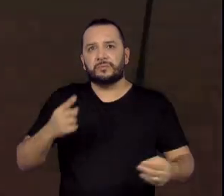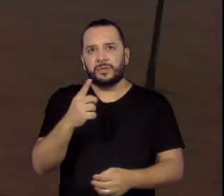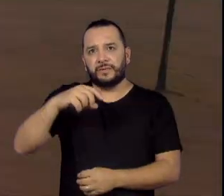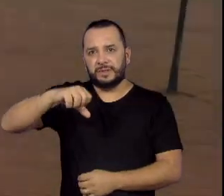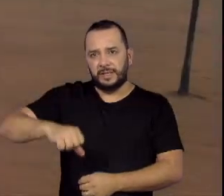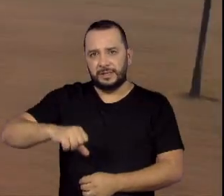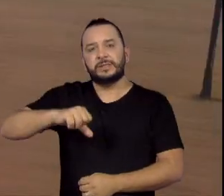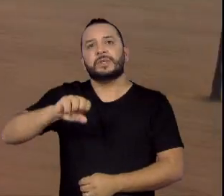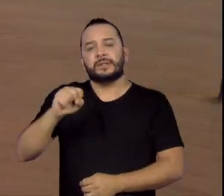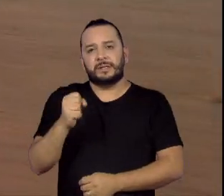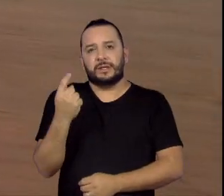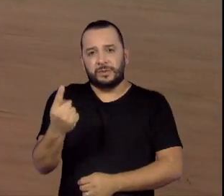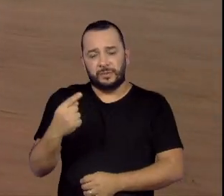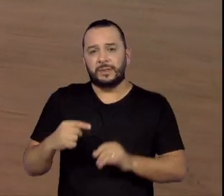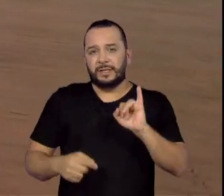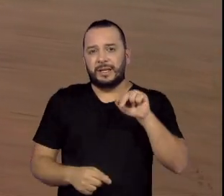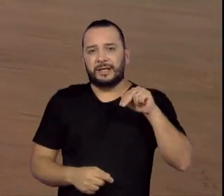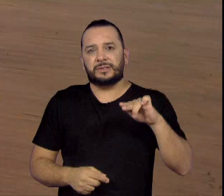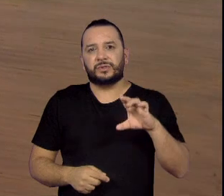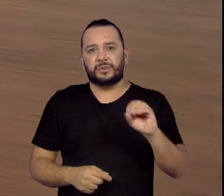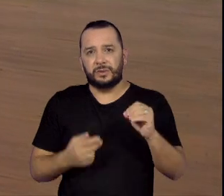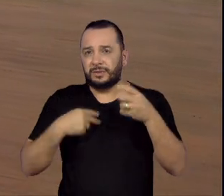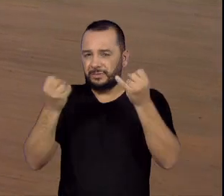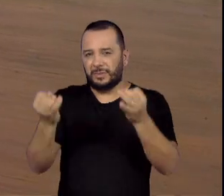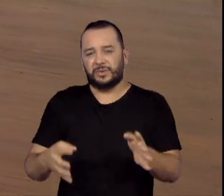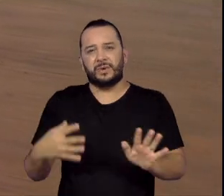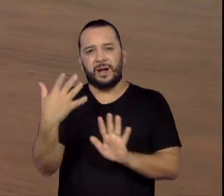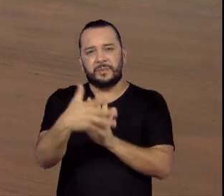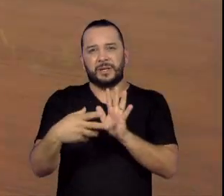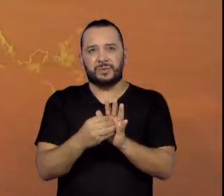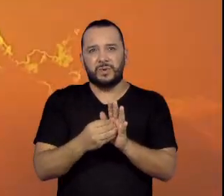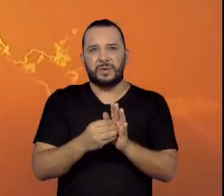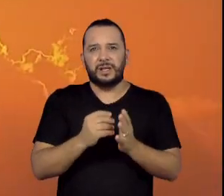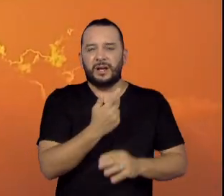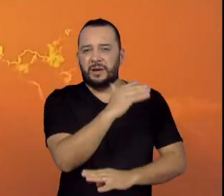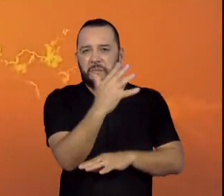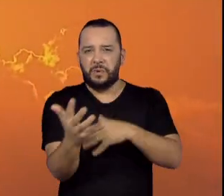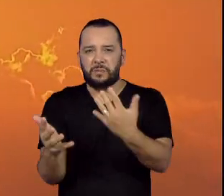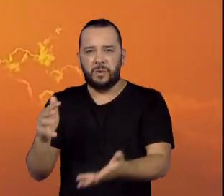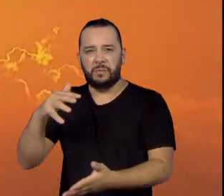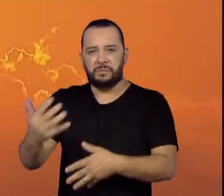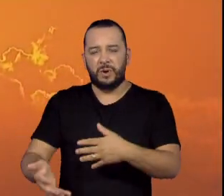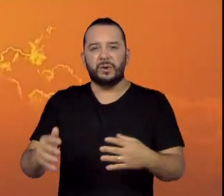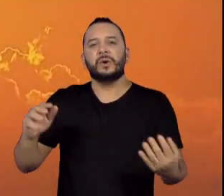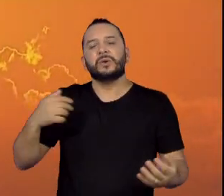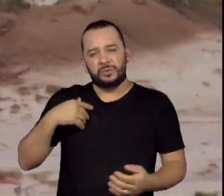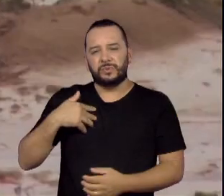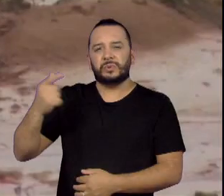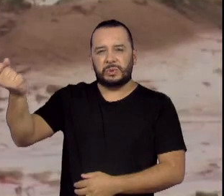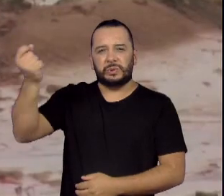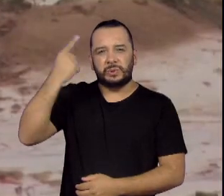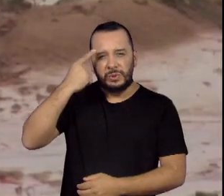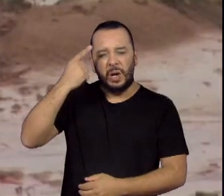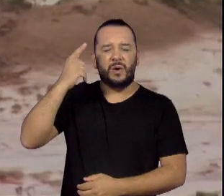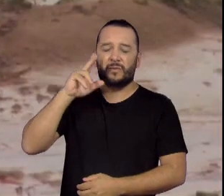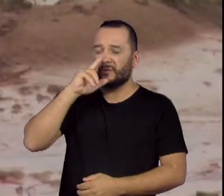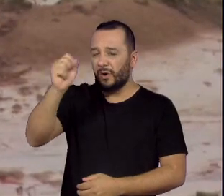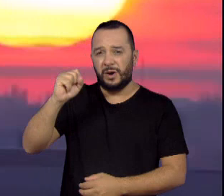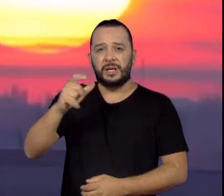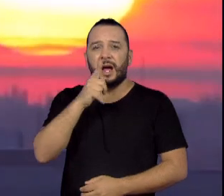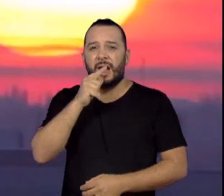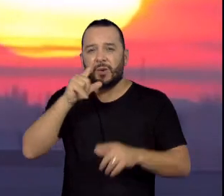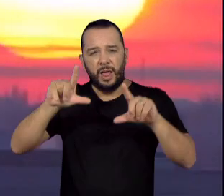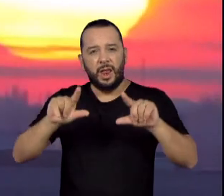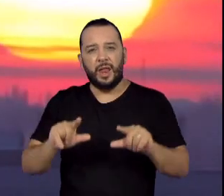Inácio de Loyola Brandão descrevia uma Amazônia deserta, um sol mortal, a escassez de água, o